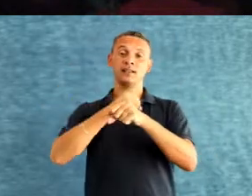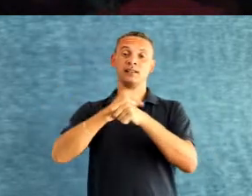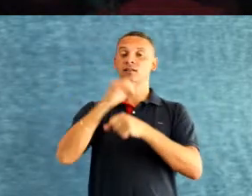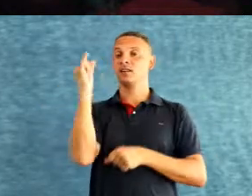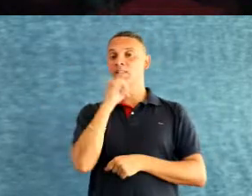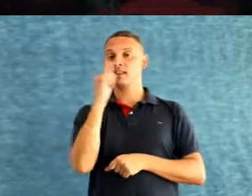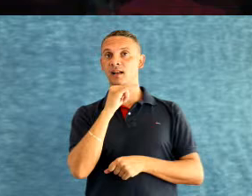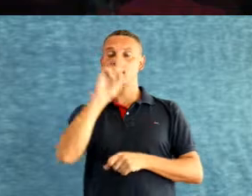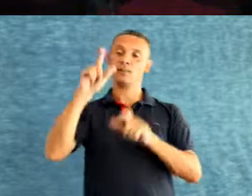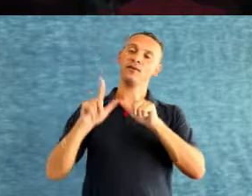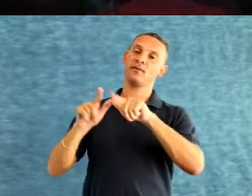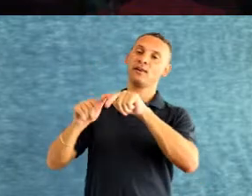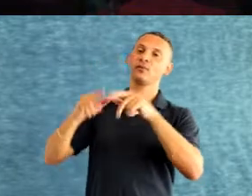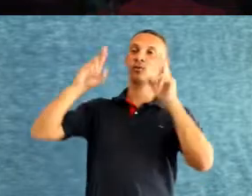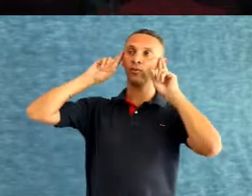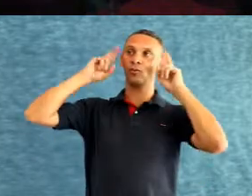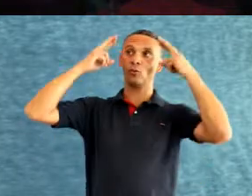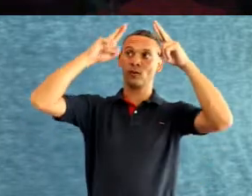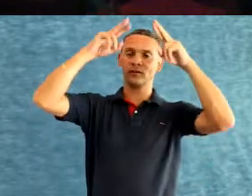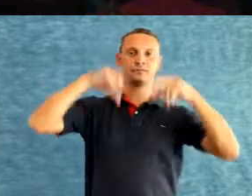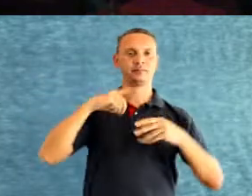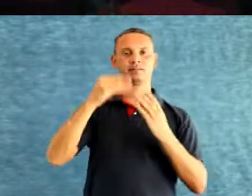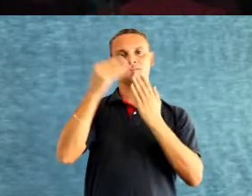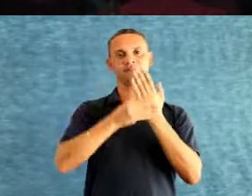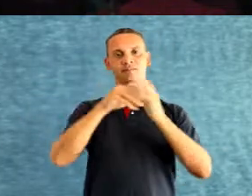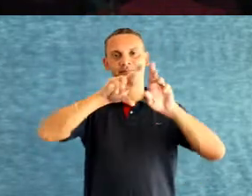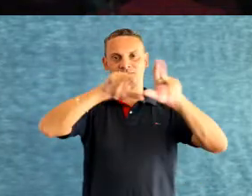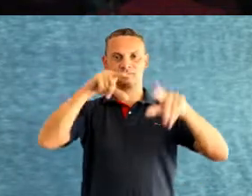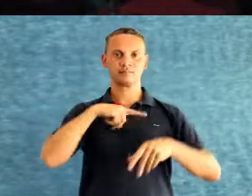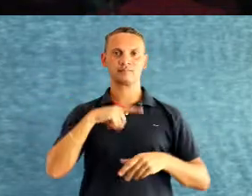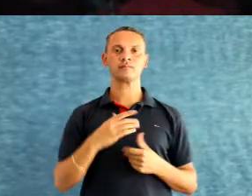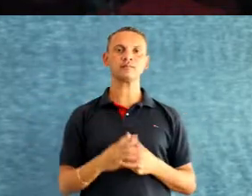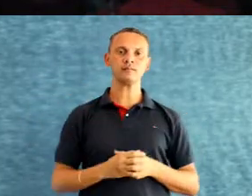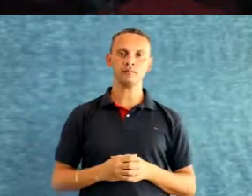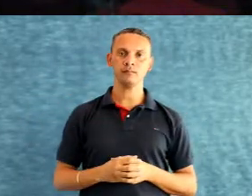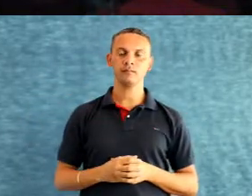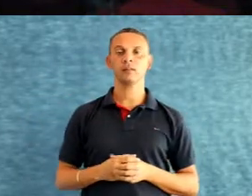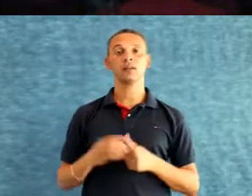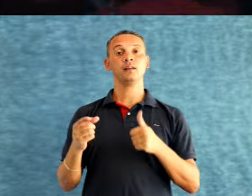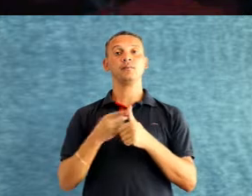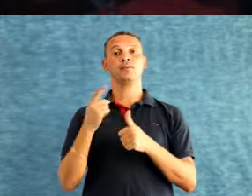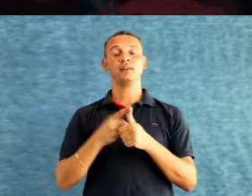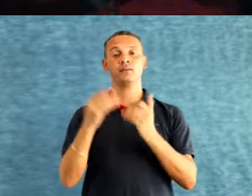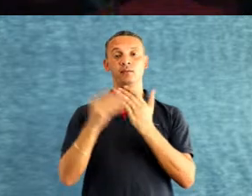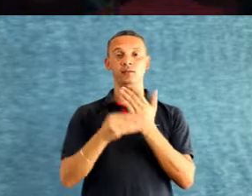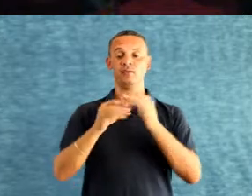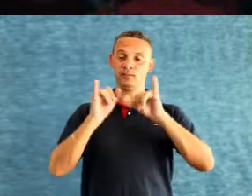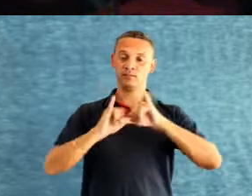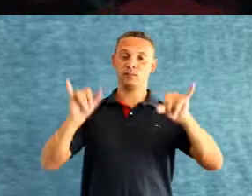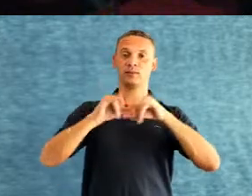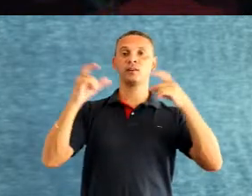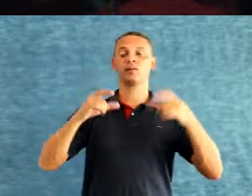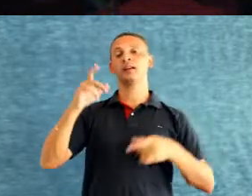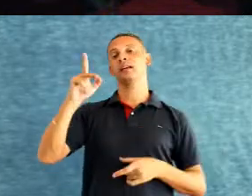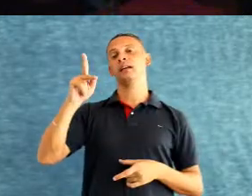viagem à Grécia. Ela escreveu outros de ensaios em italiano e em francês. O primeiro foi publicado em Paris, o